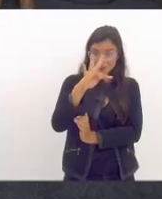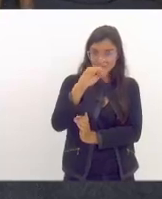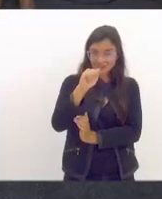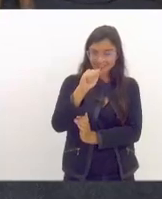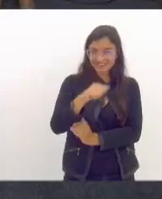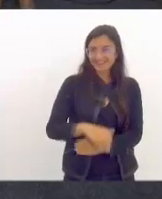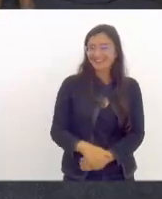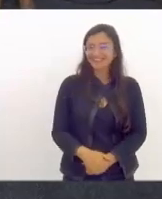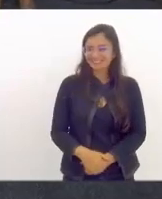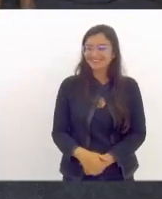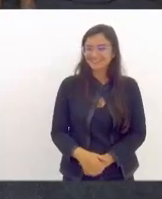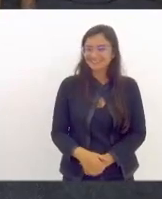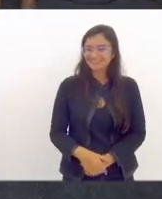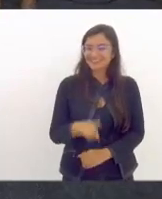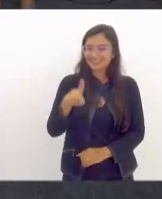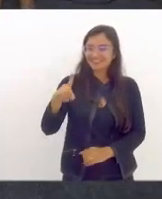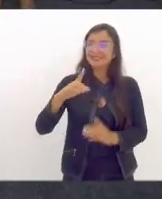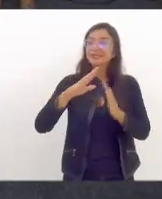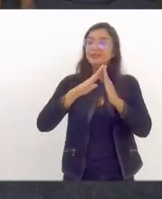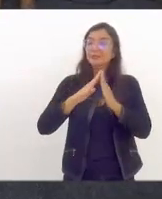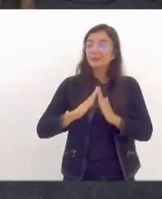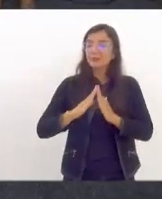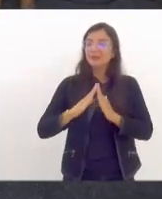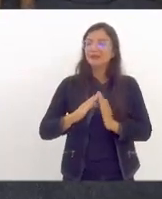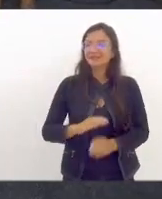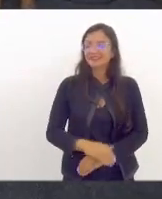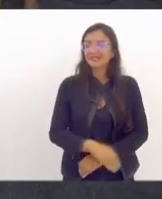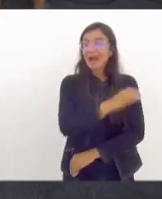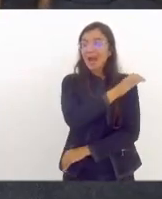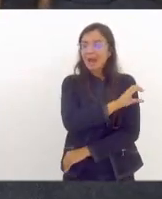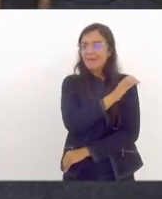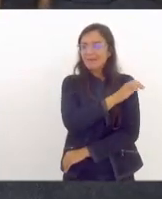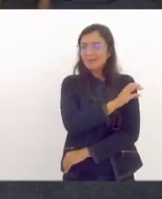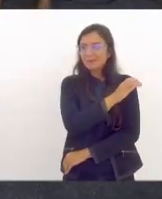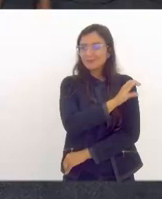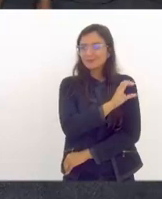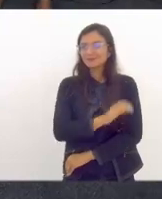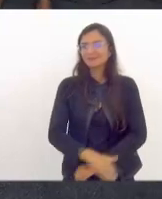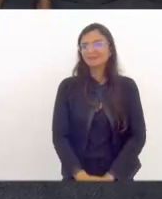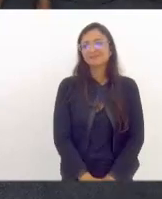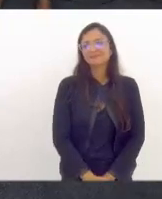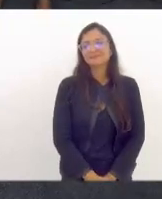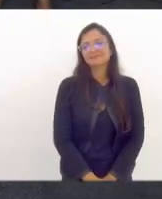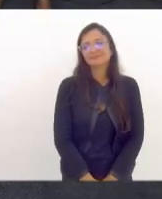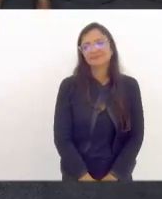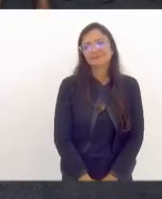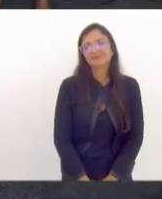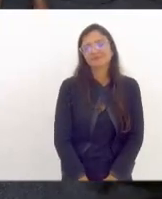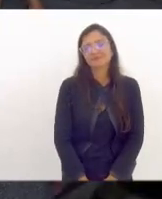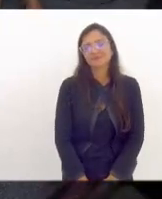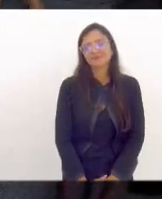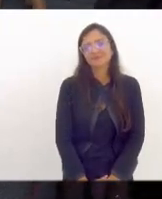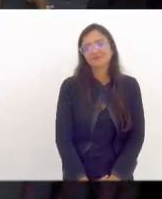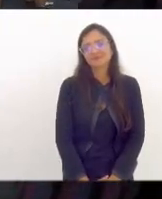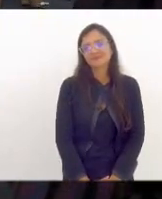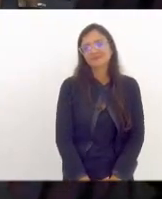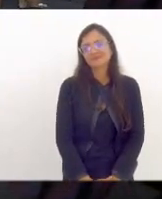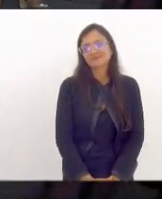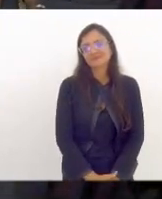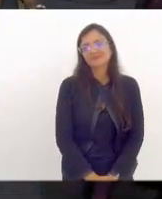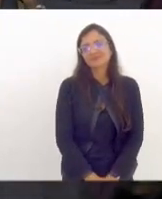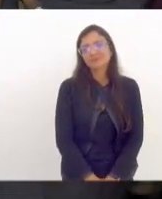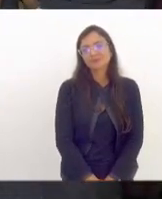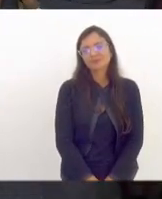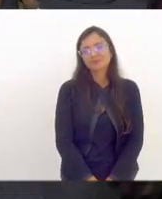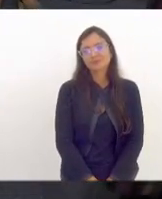de Campos dos Goytacazes Menina olha aí Vem vindo ela tá chique meu amor olha ela E aí